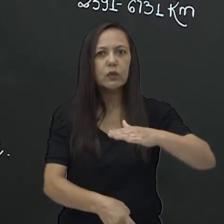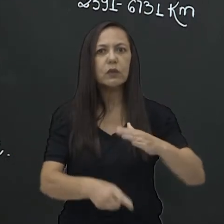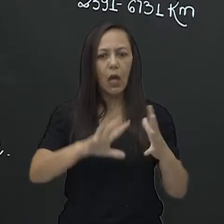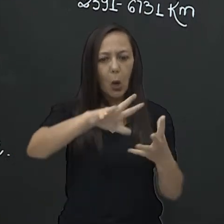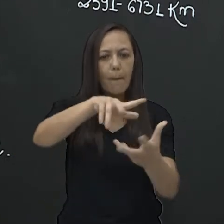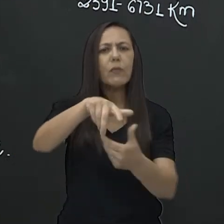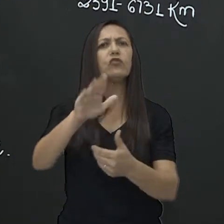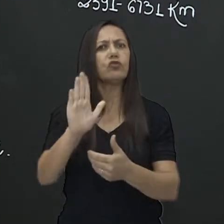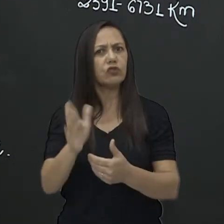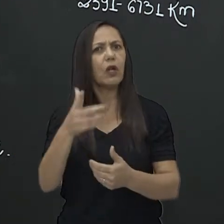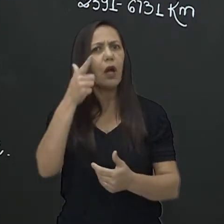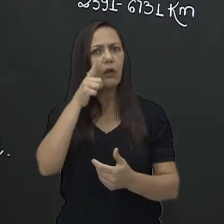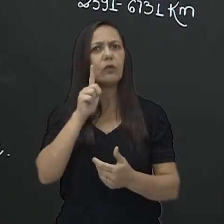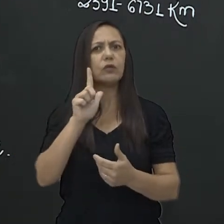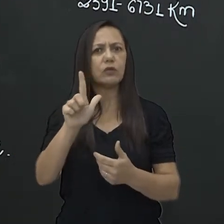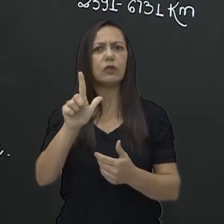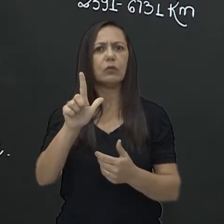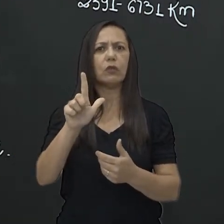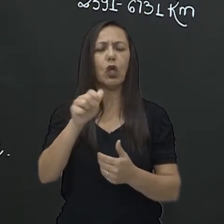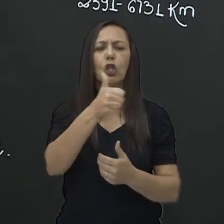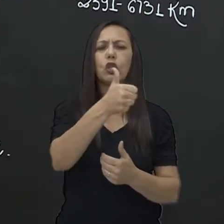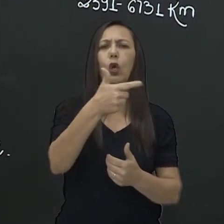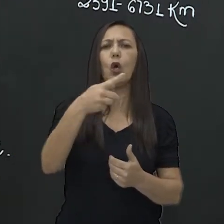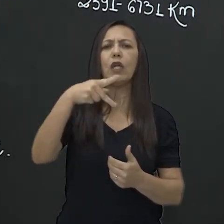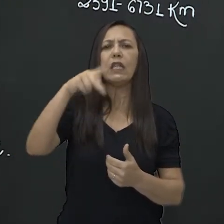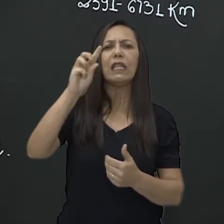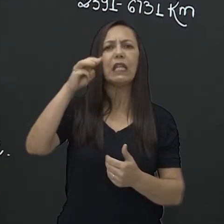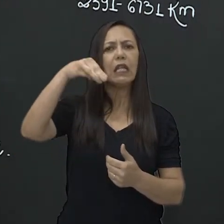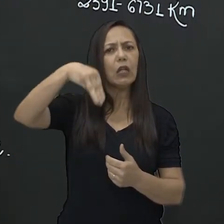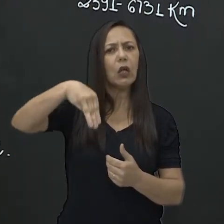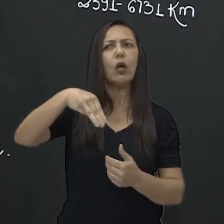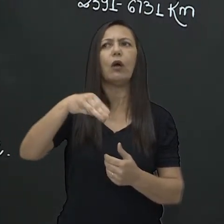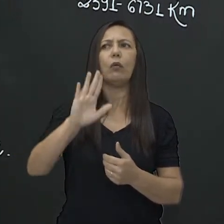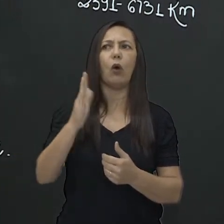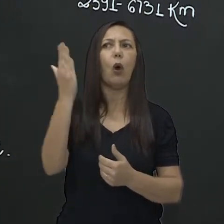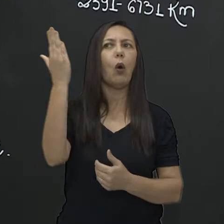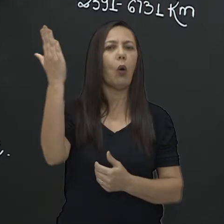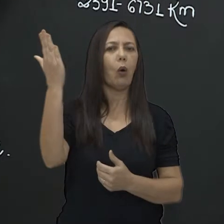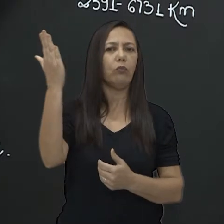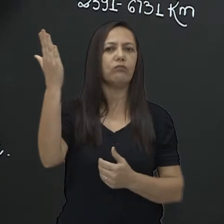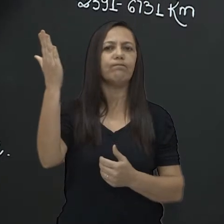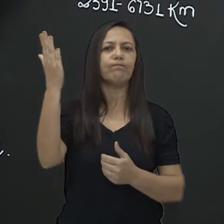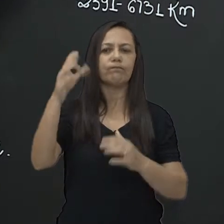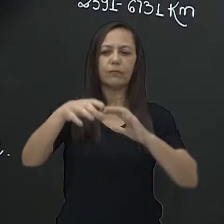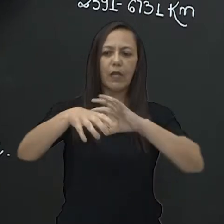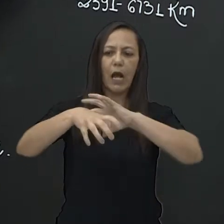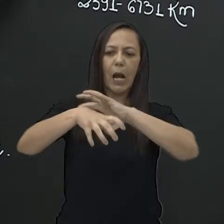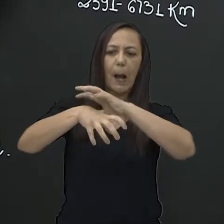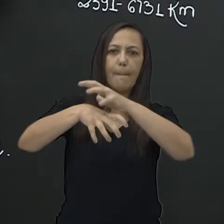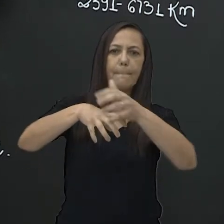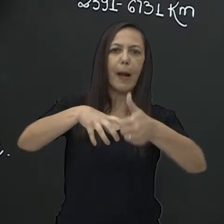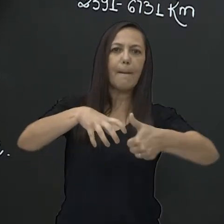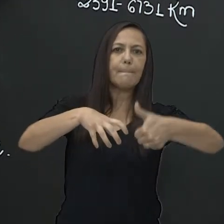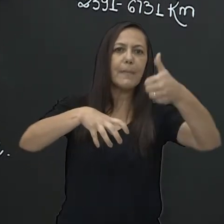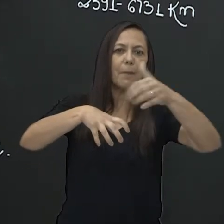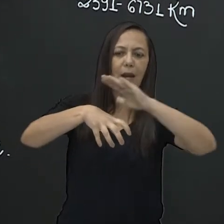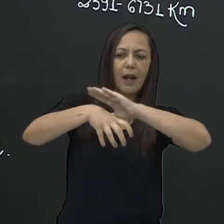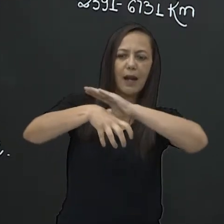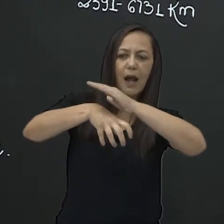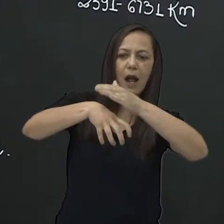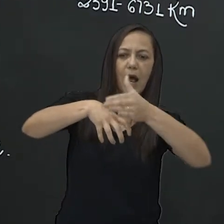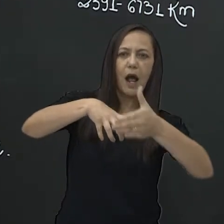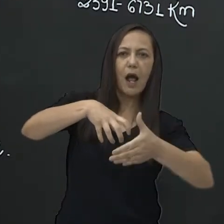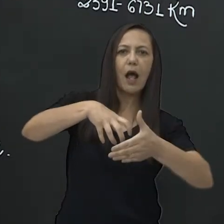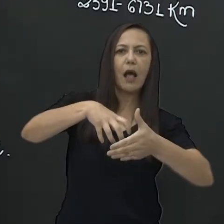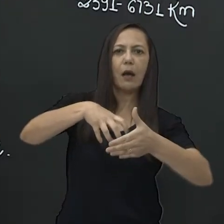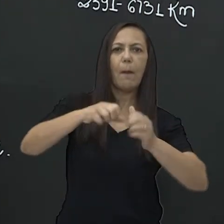terrestre? Sim, 10, 12 quilômetros. Porém, dá uma olhada. A crosta, a camadinha da Terra, a casquinha da Terra pode